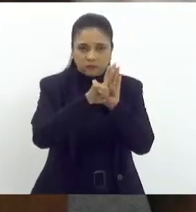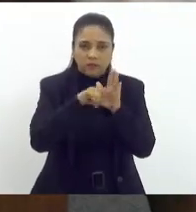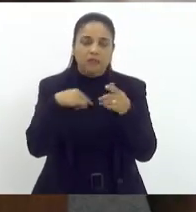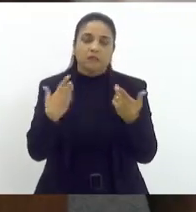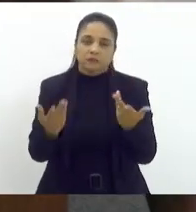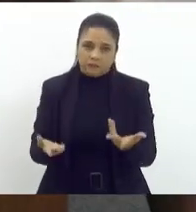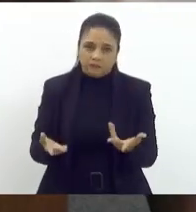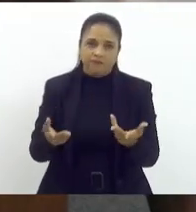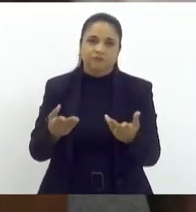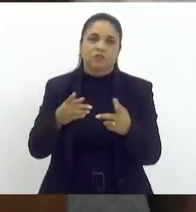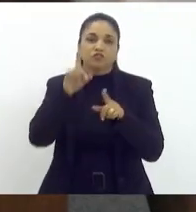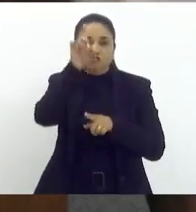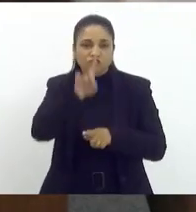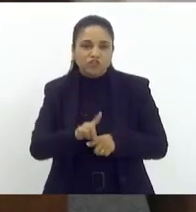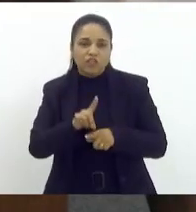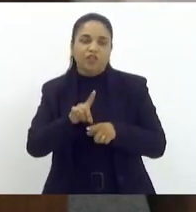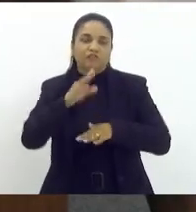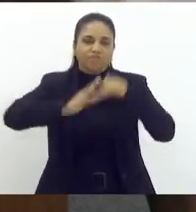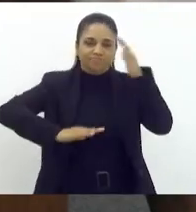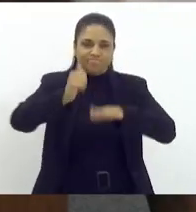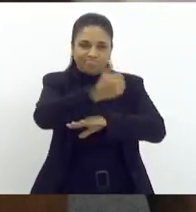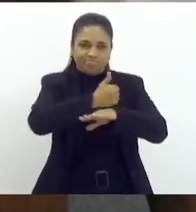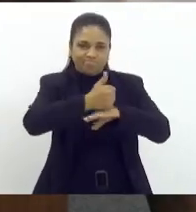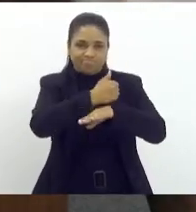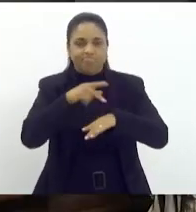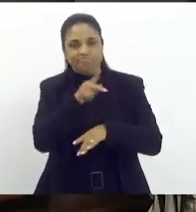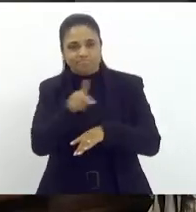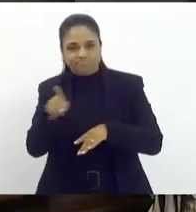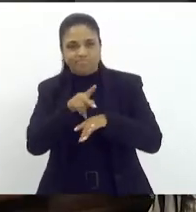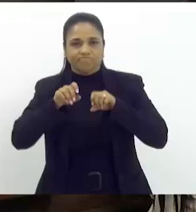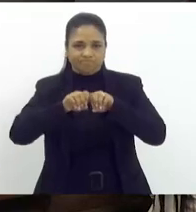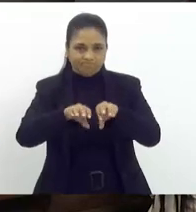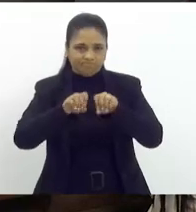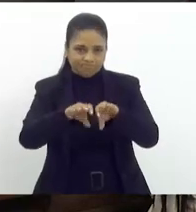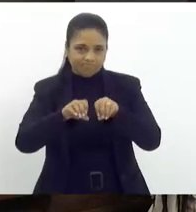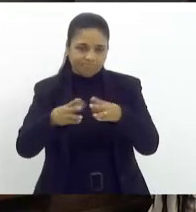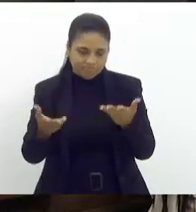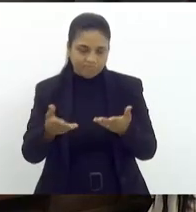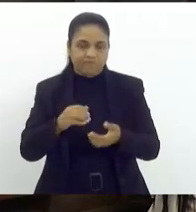tange ao direito dos profissionais de educação e dos professores em particular